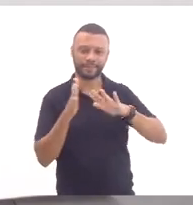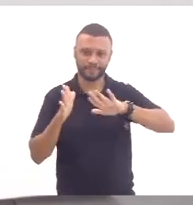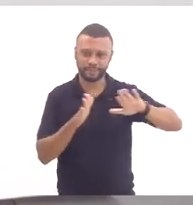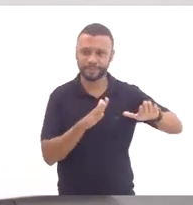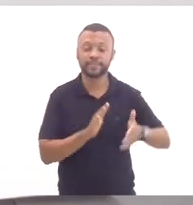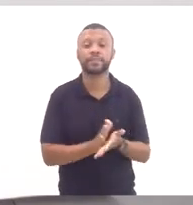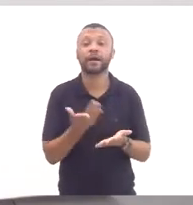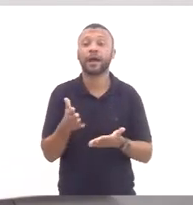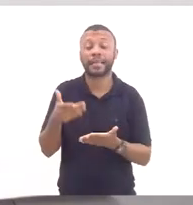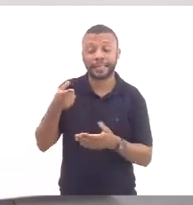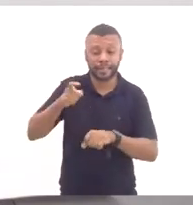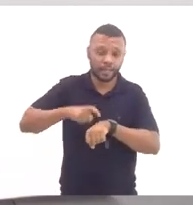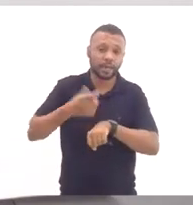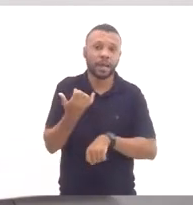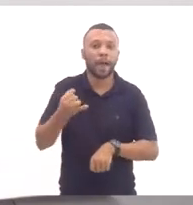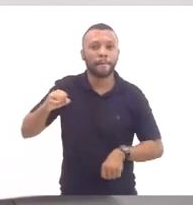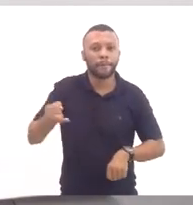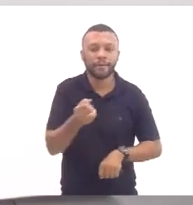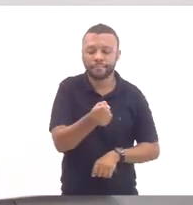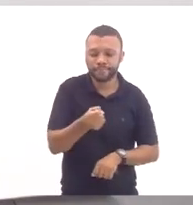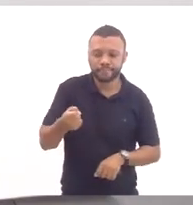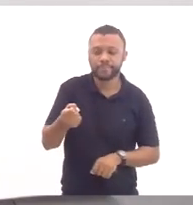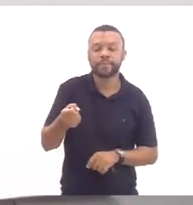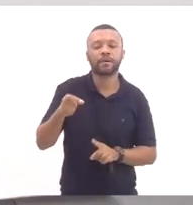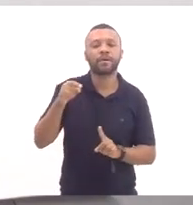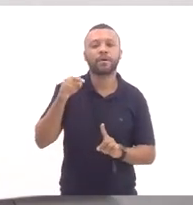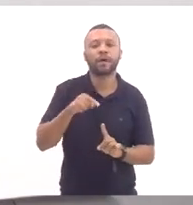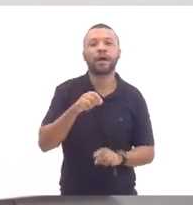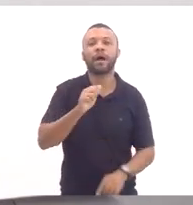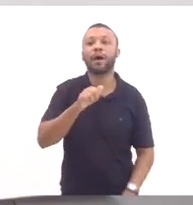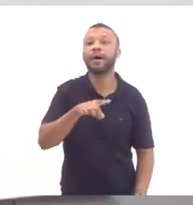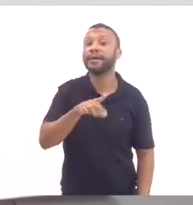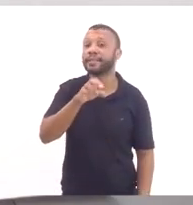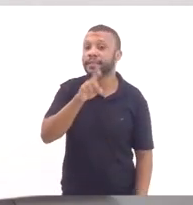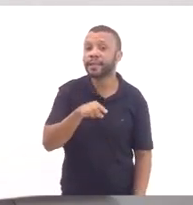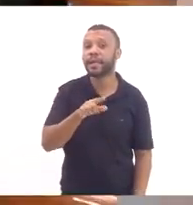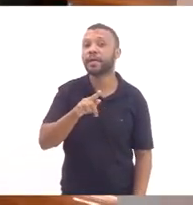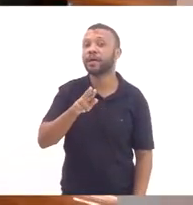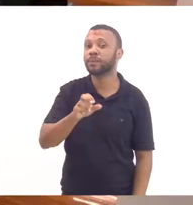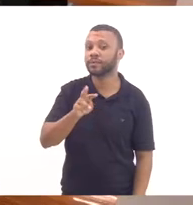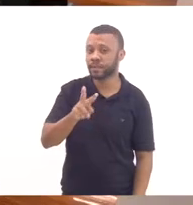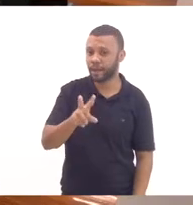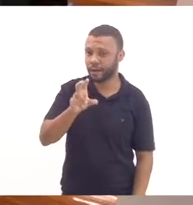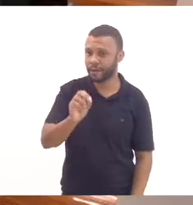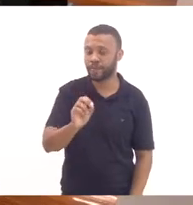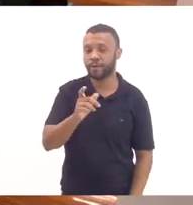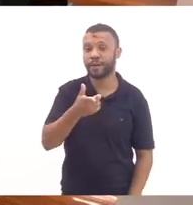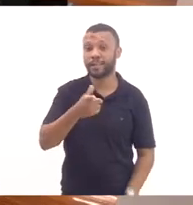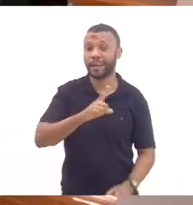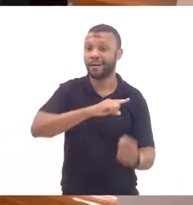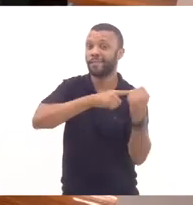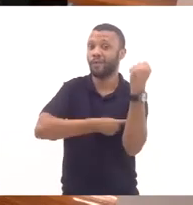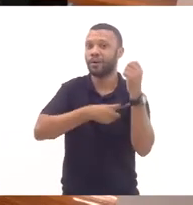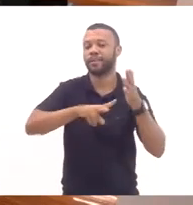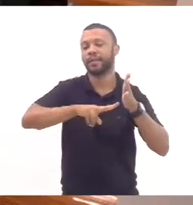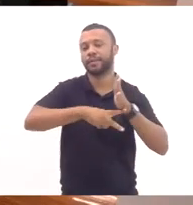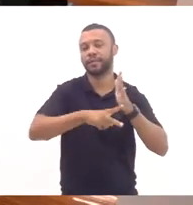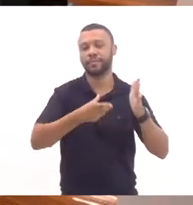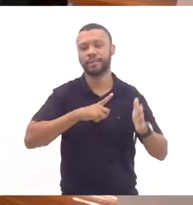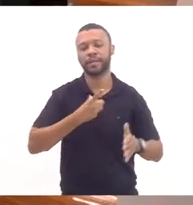passar imediatamente para o André Gustavo, da Força Sindical. Você dispõe de